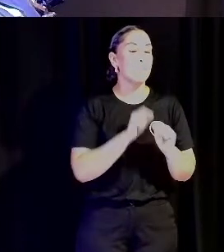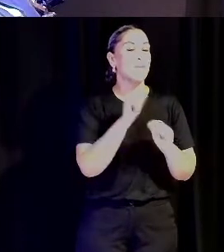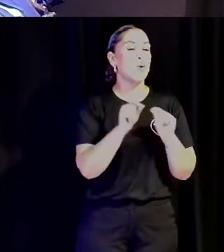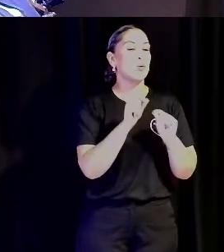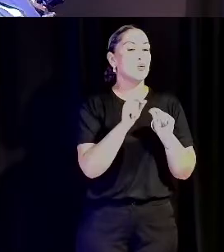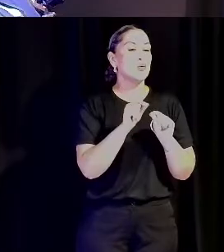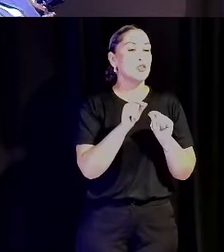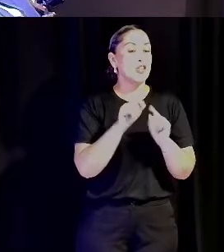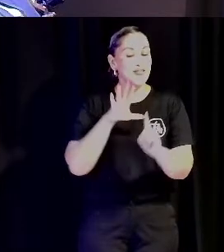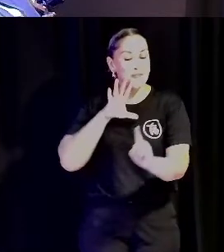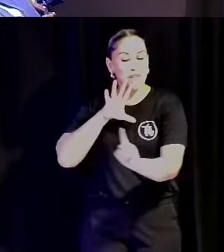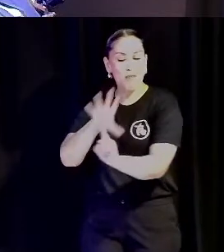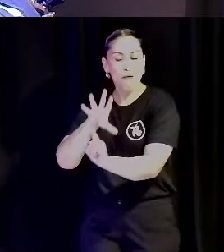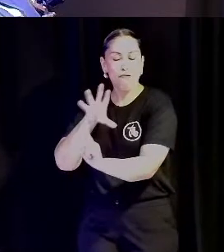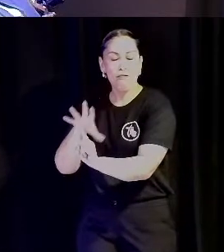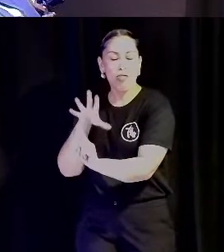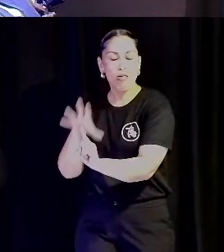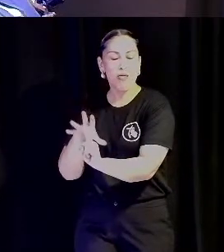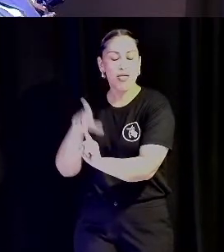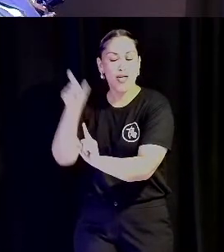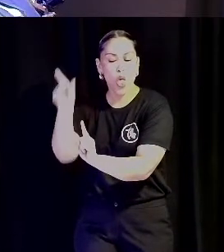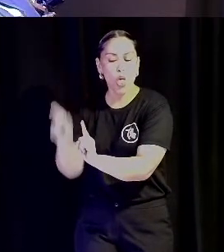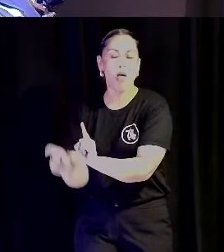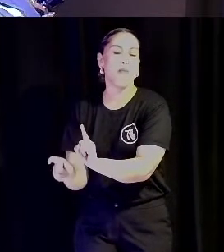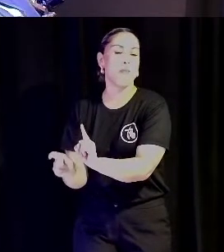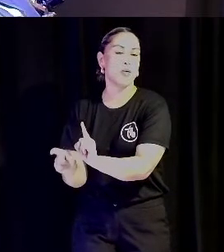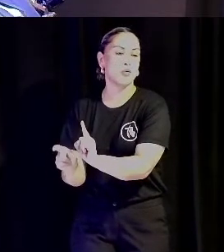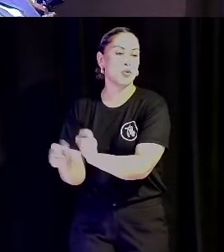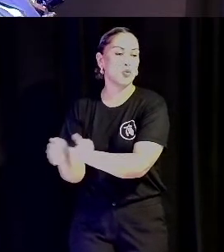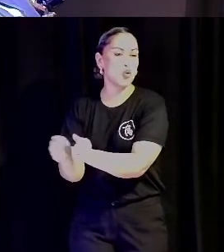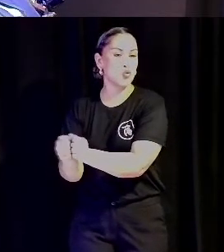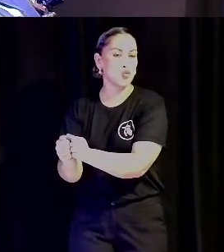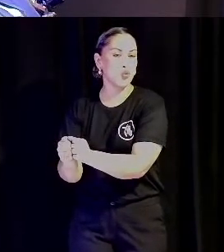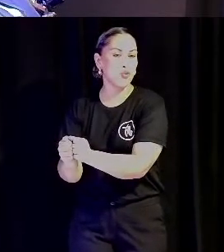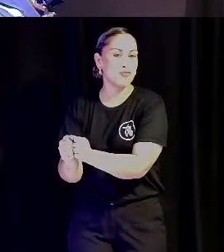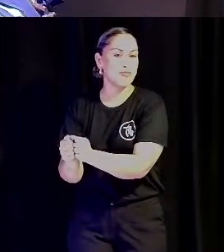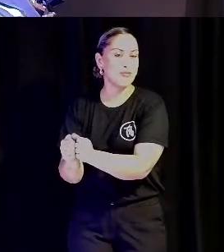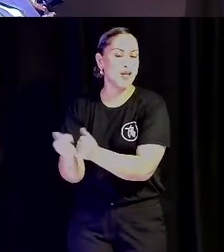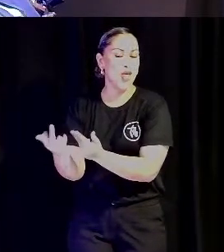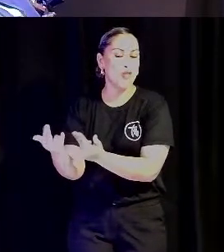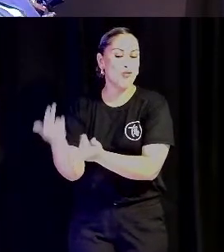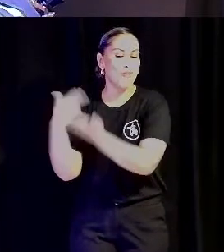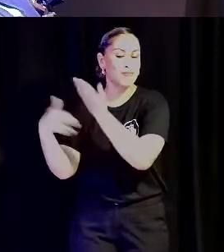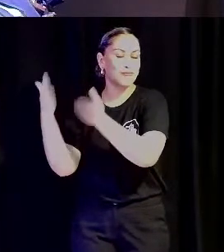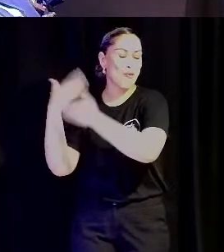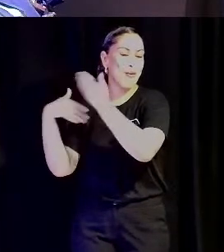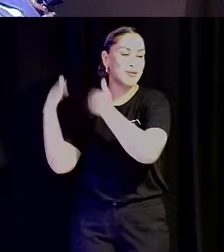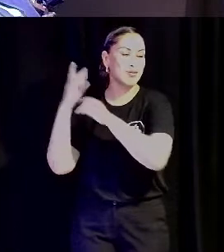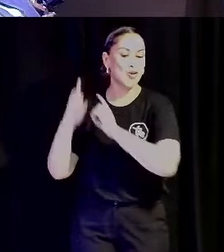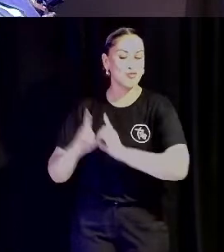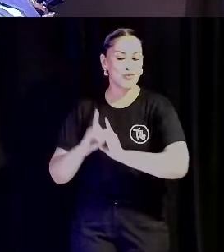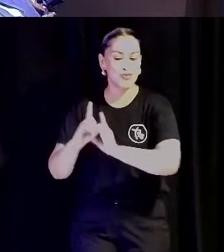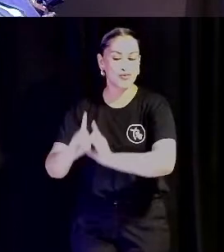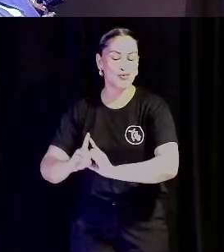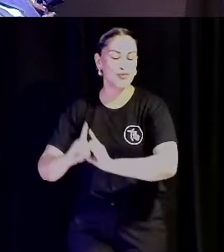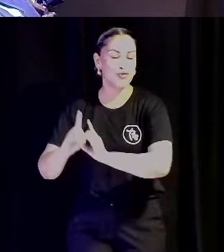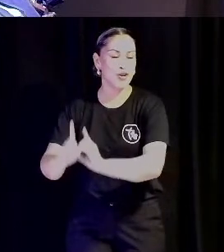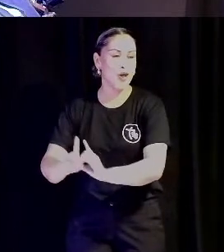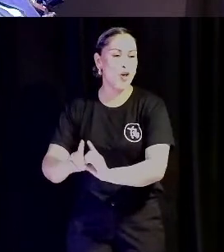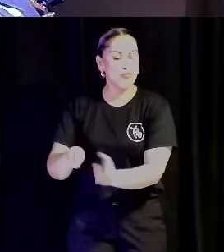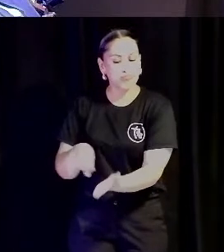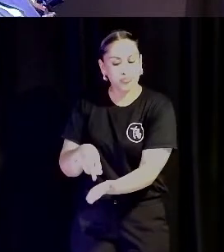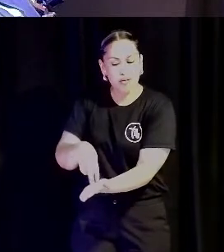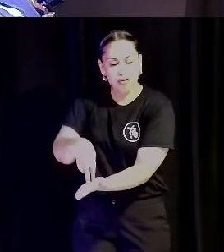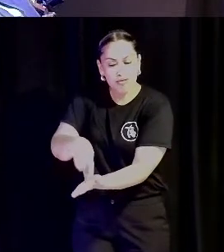você, como os talmidins lá do passado, os discípulos que andavam tão perto de